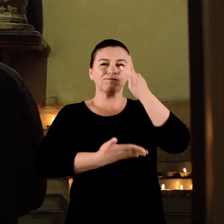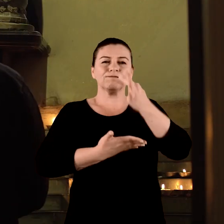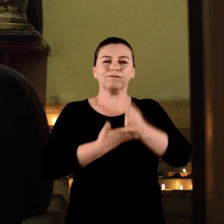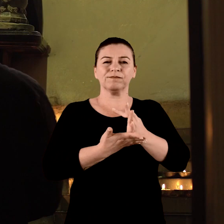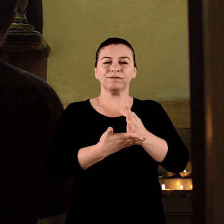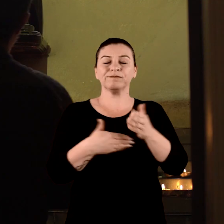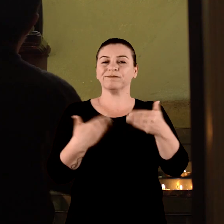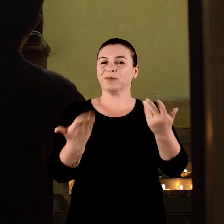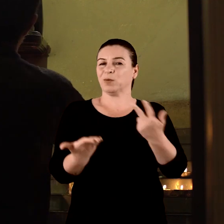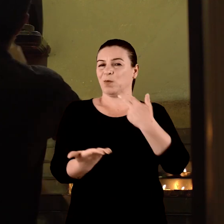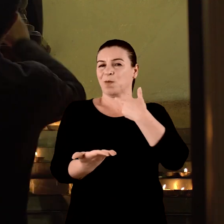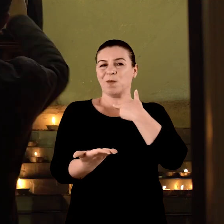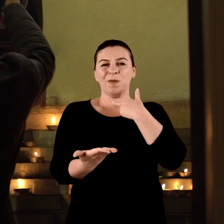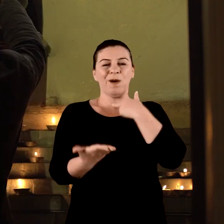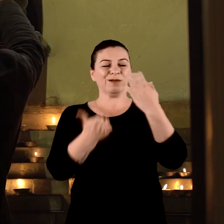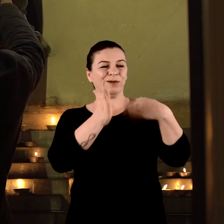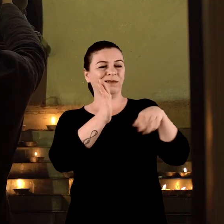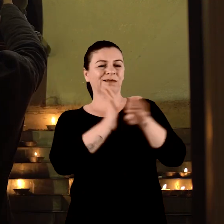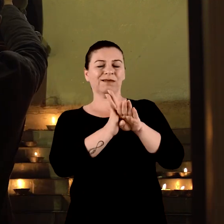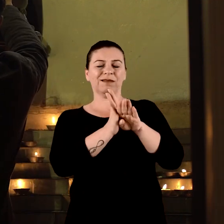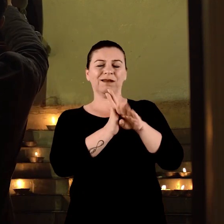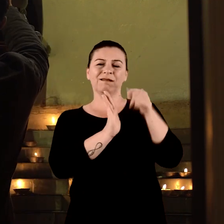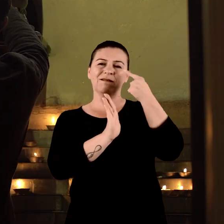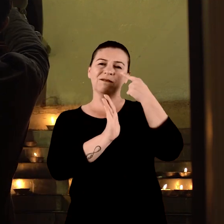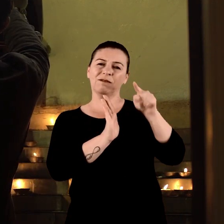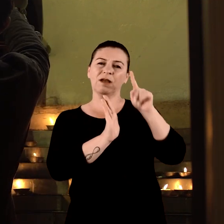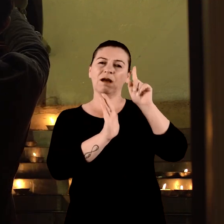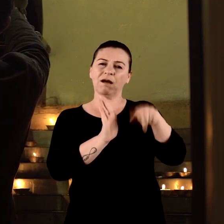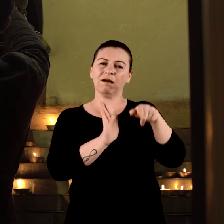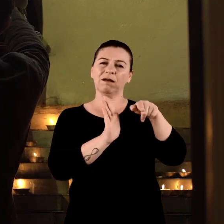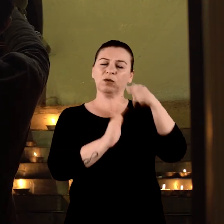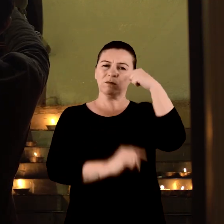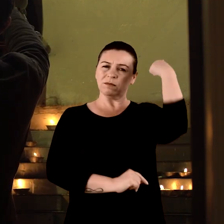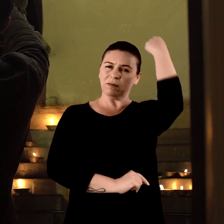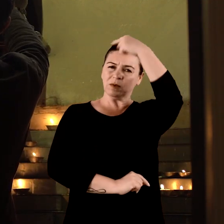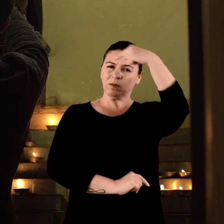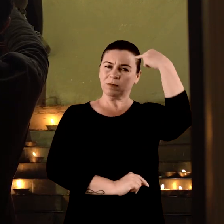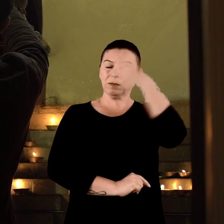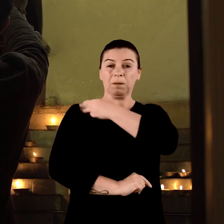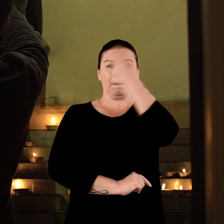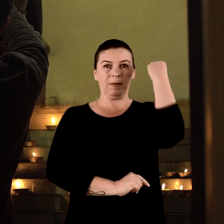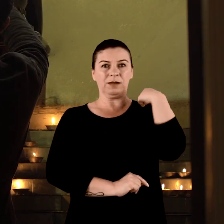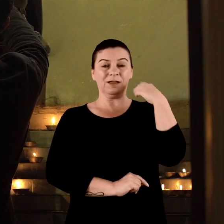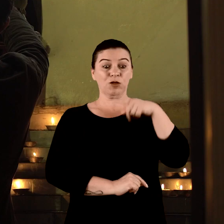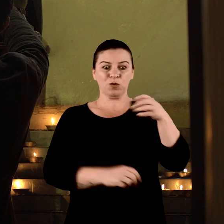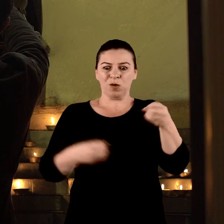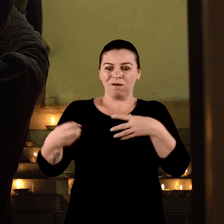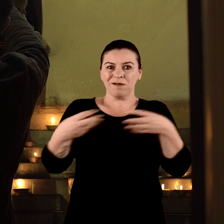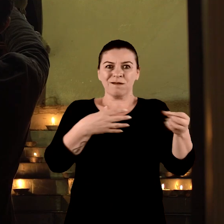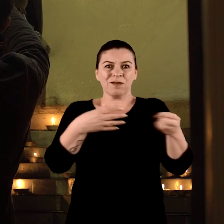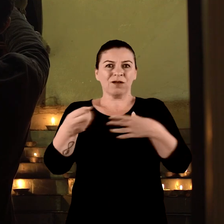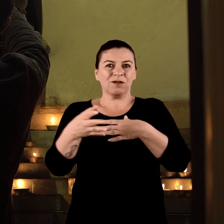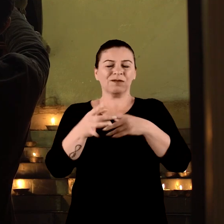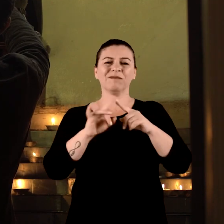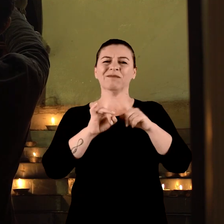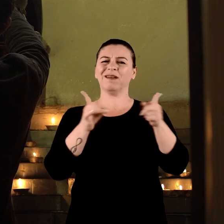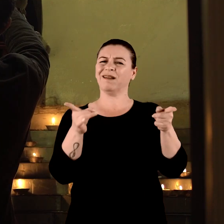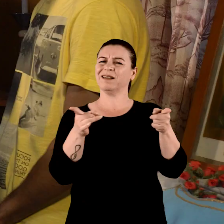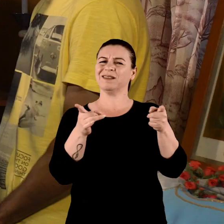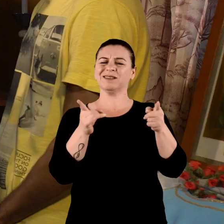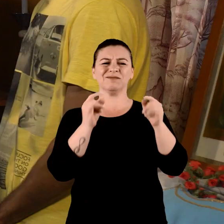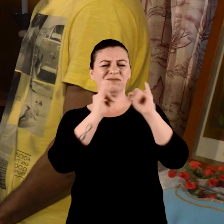eles fazem. Então eu não posso ir lá e achar que eu estou rebuscando a santa, mesmo que eu venha com muita novidade, mas